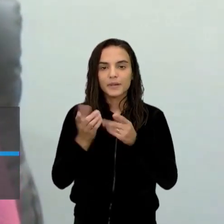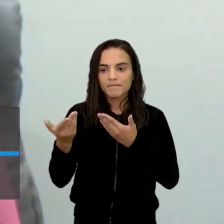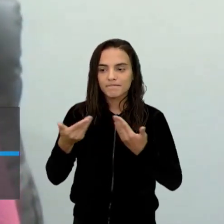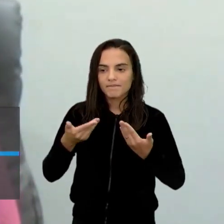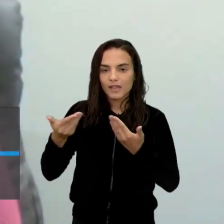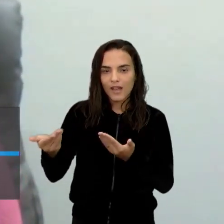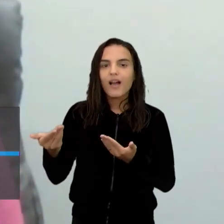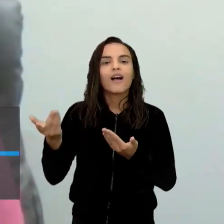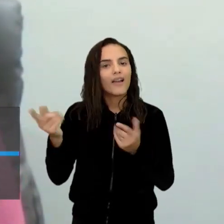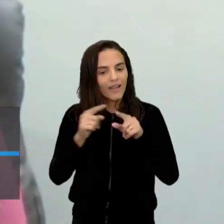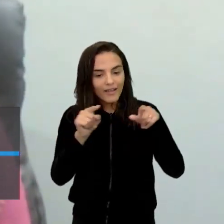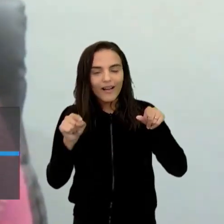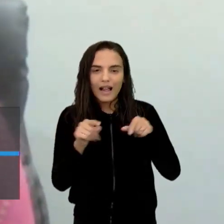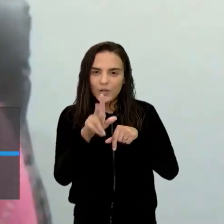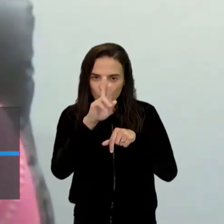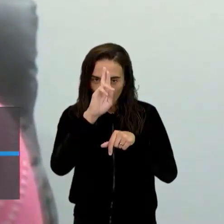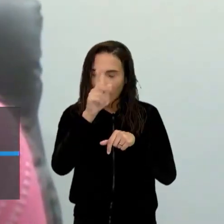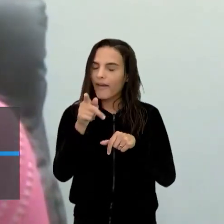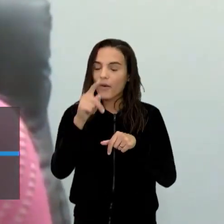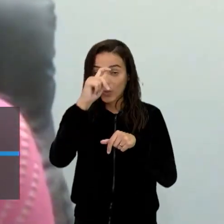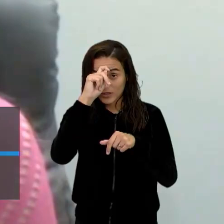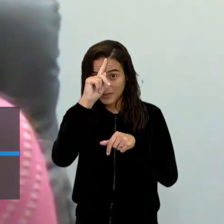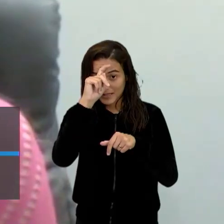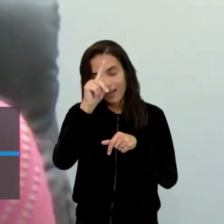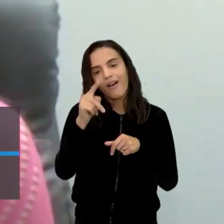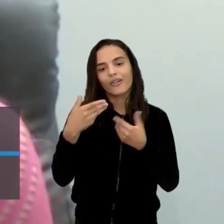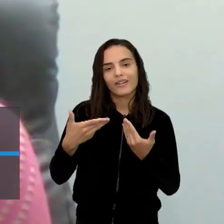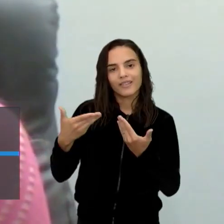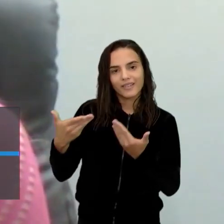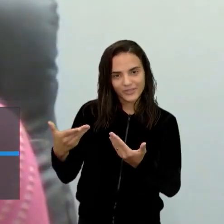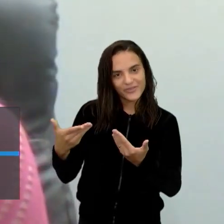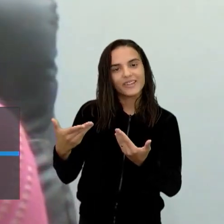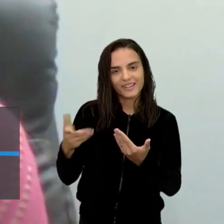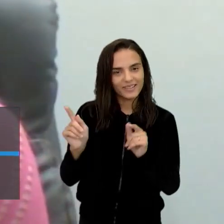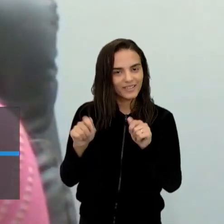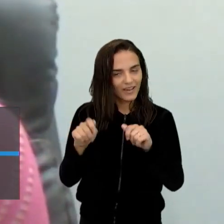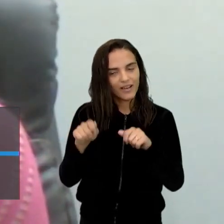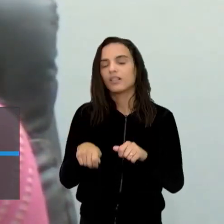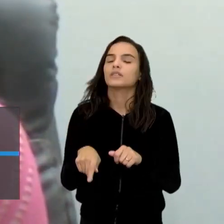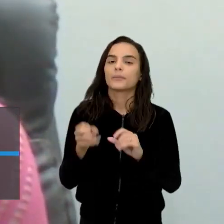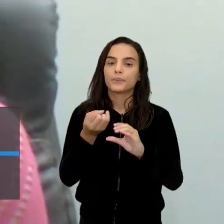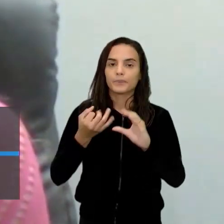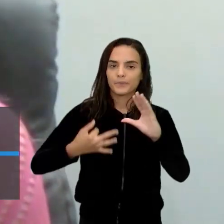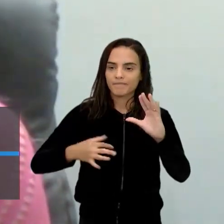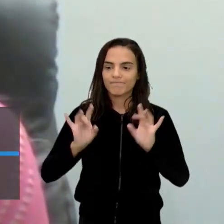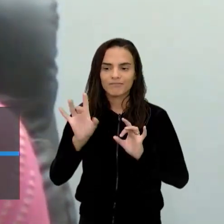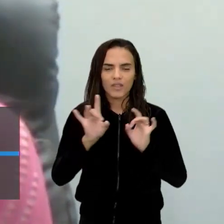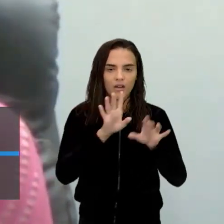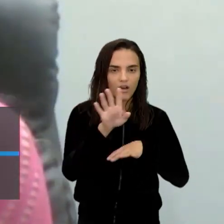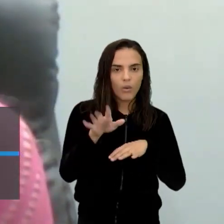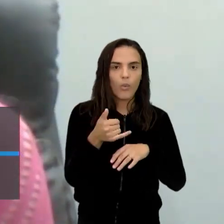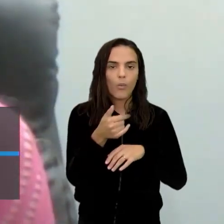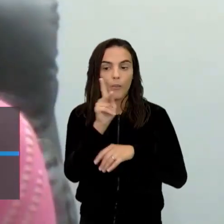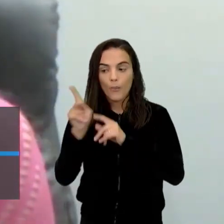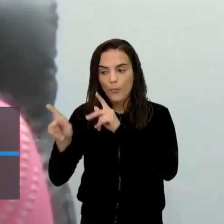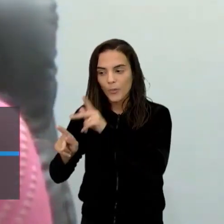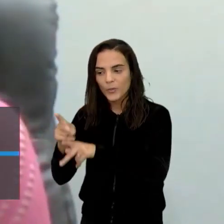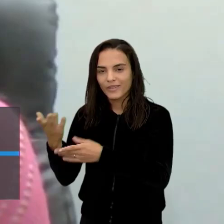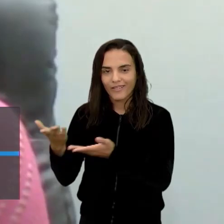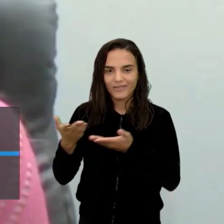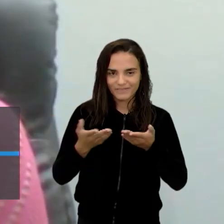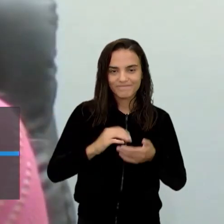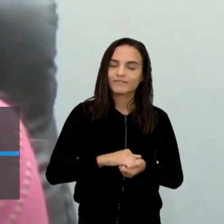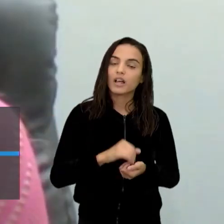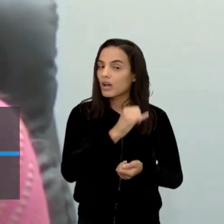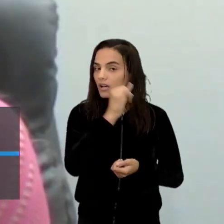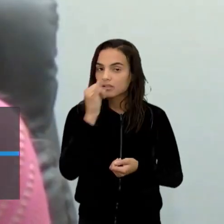classe hospitalar, tá? Que o atendimento da classe hospitalar é caracterizado de acordo com o público que ela atende. Então,